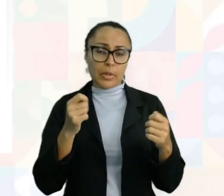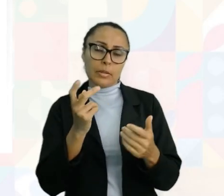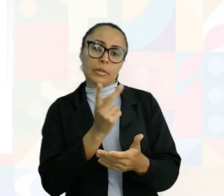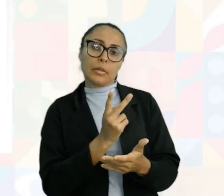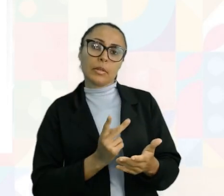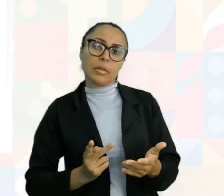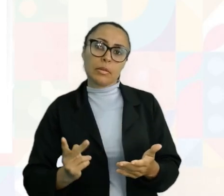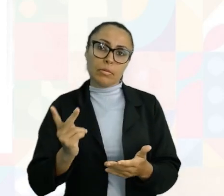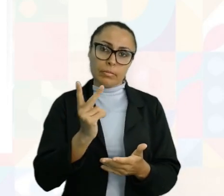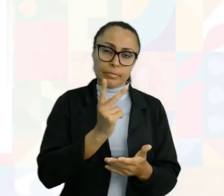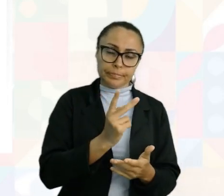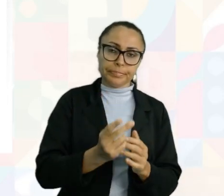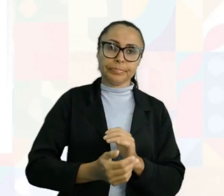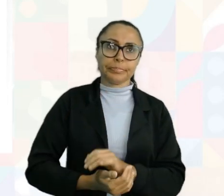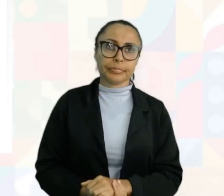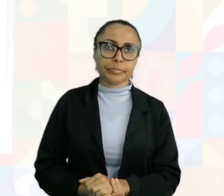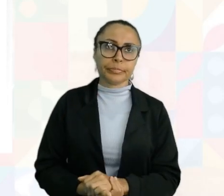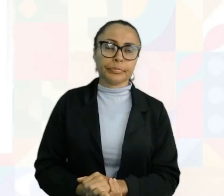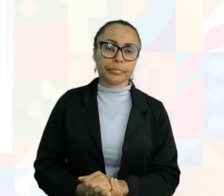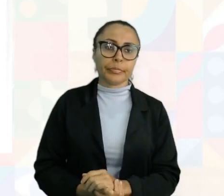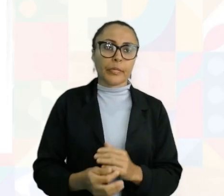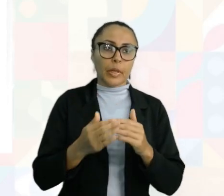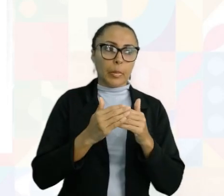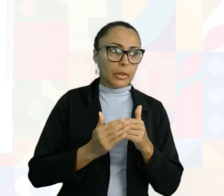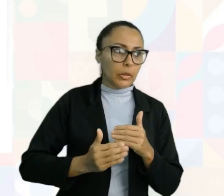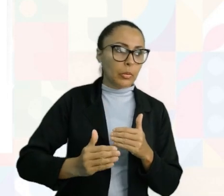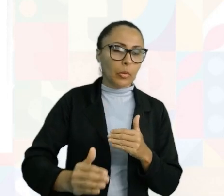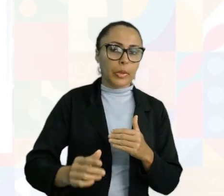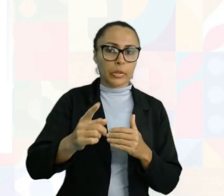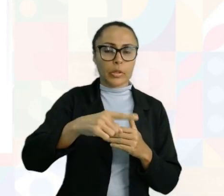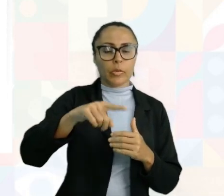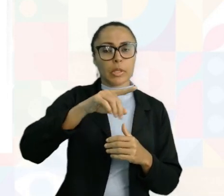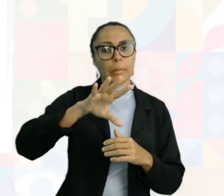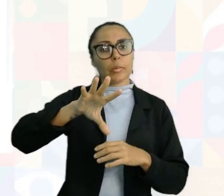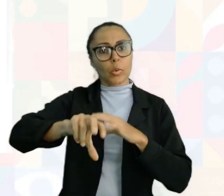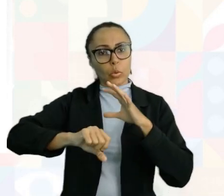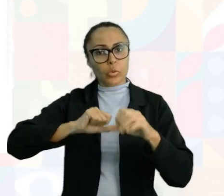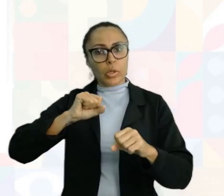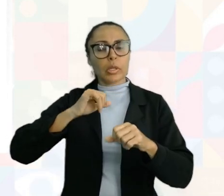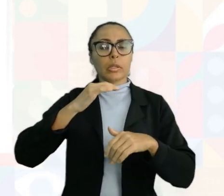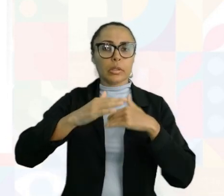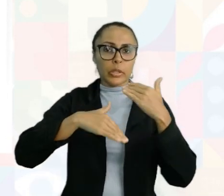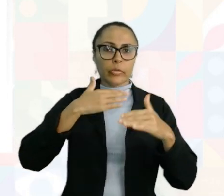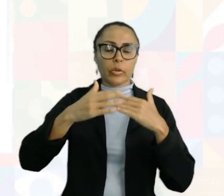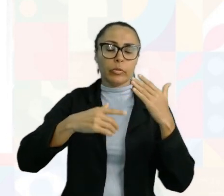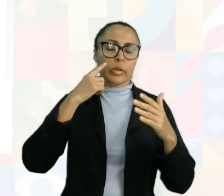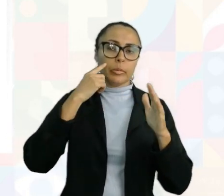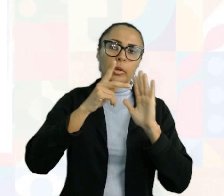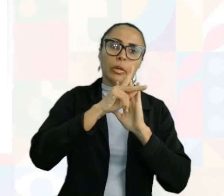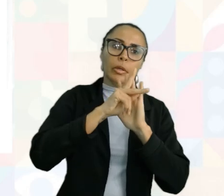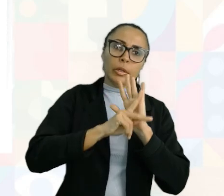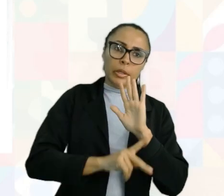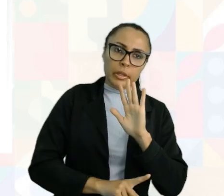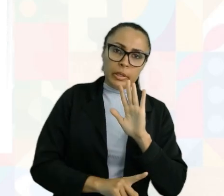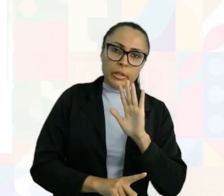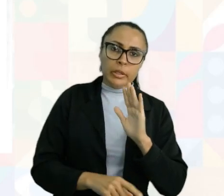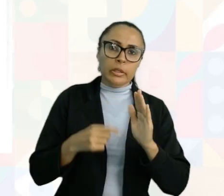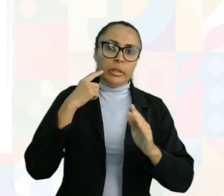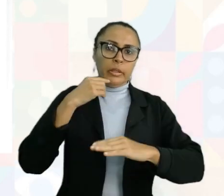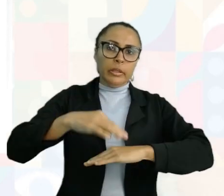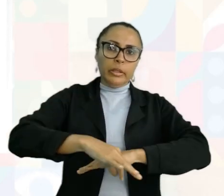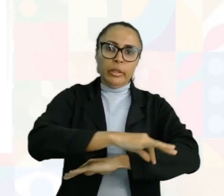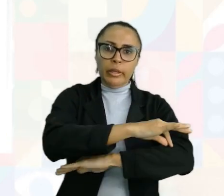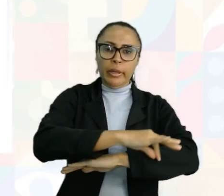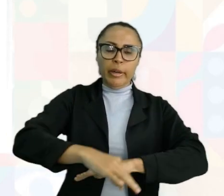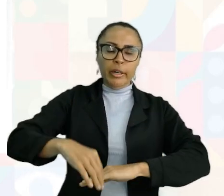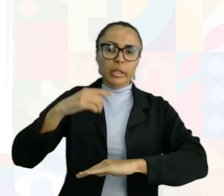uma série de razões, né? Então, a partir do momento em que você busca desenvolver projetos arquitetônicos mais